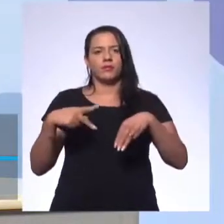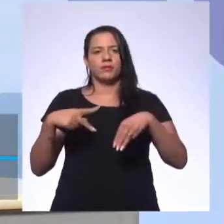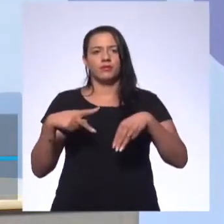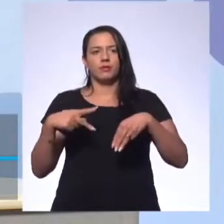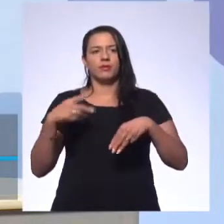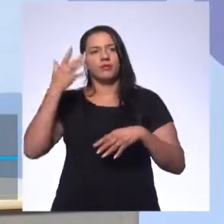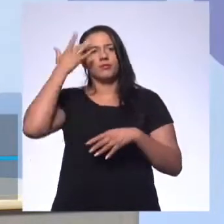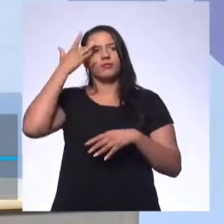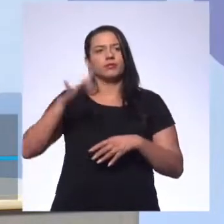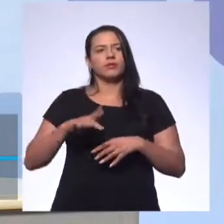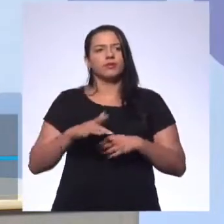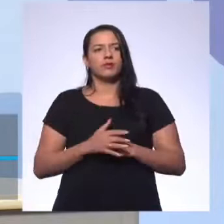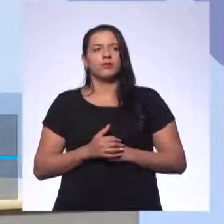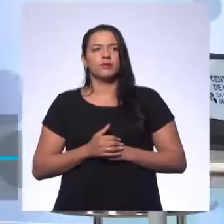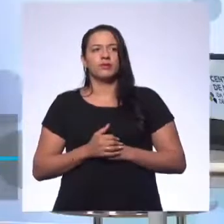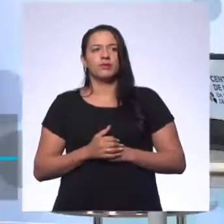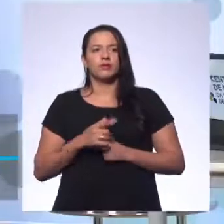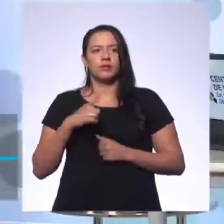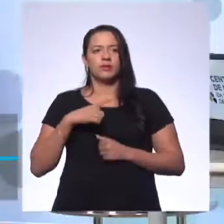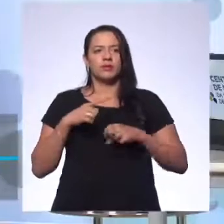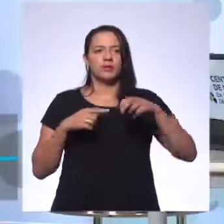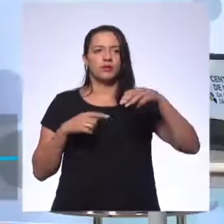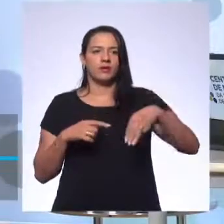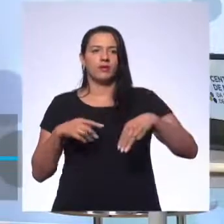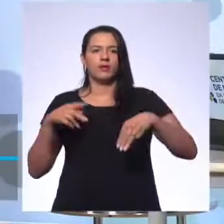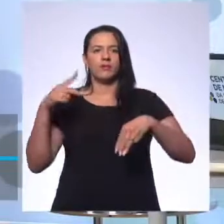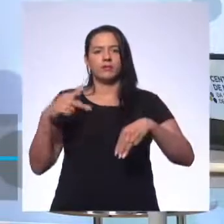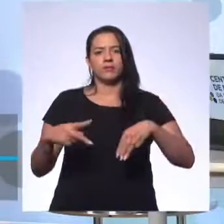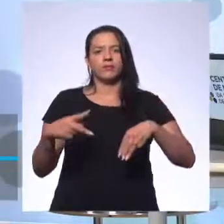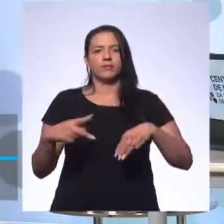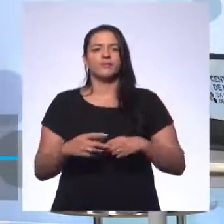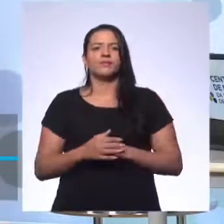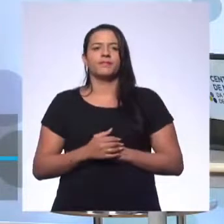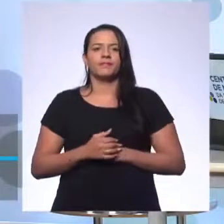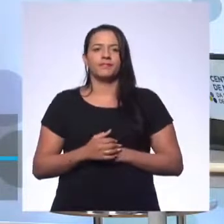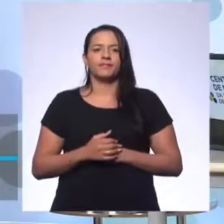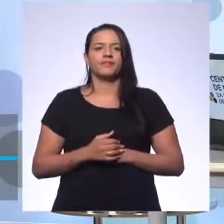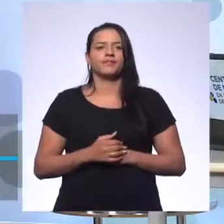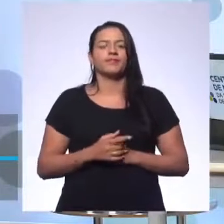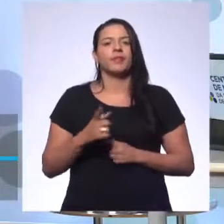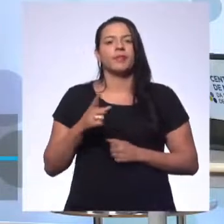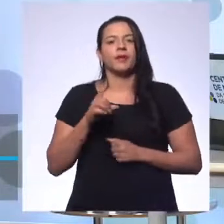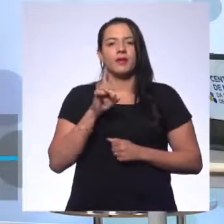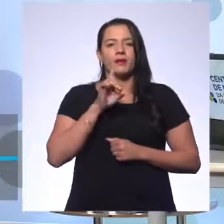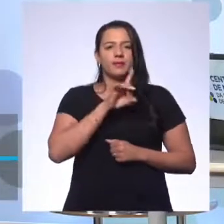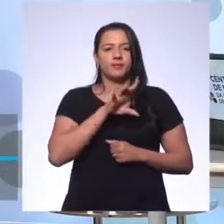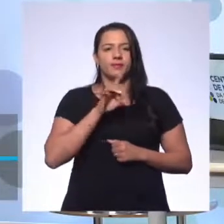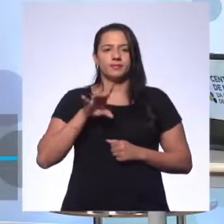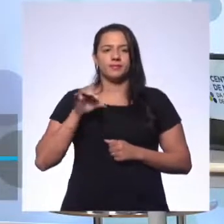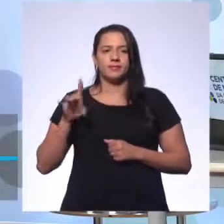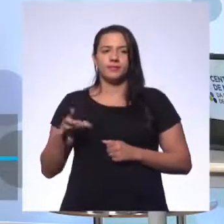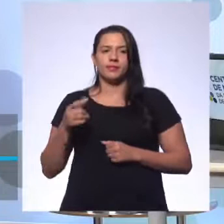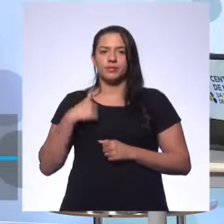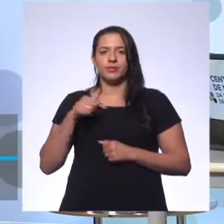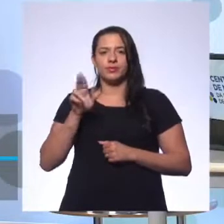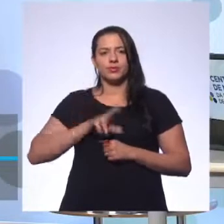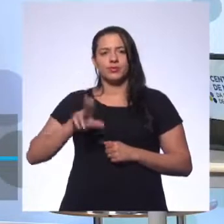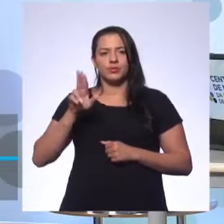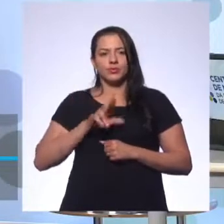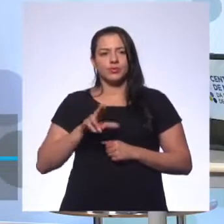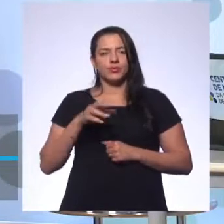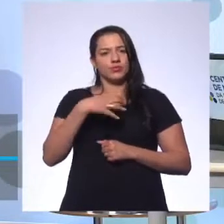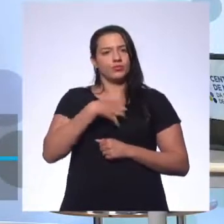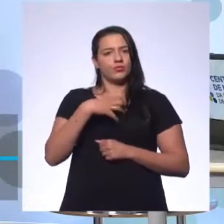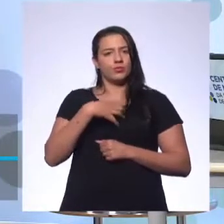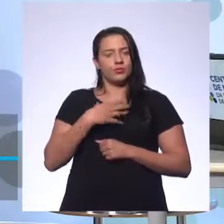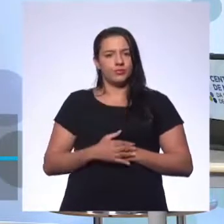significa? Não entendi. Esse daí da letra MP? MP. Então, vamos pensar o seguinte, ó, cada um aí usou o seu próprio critério.